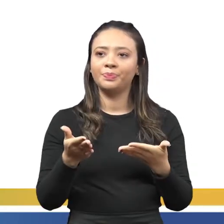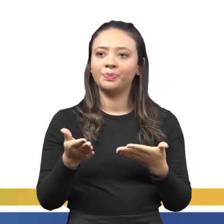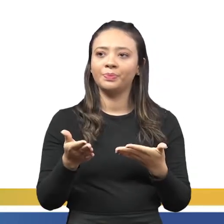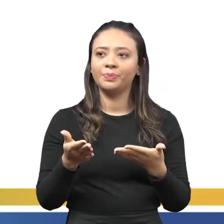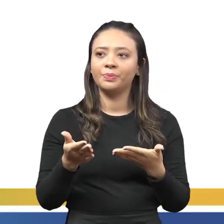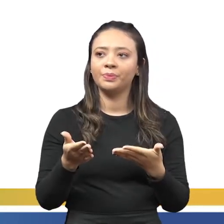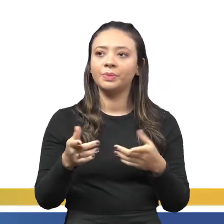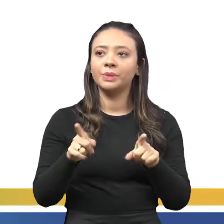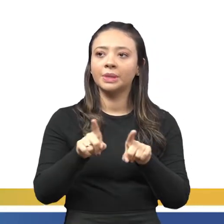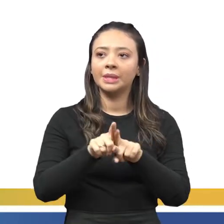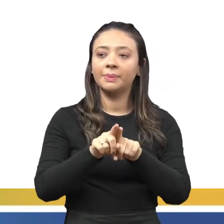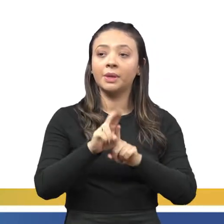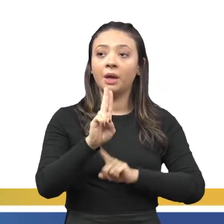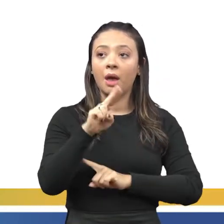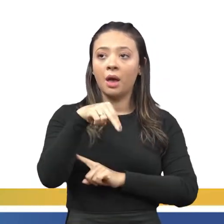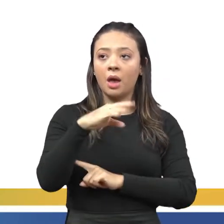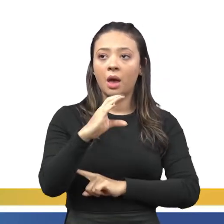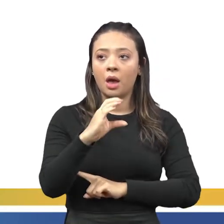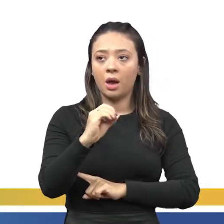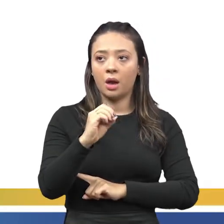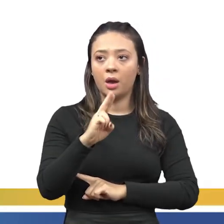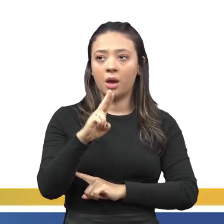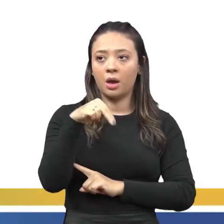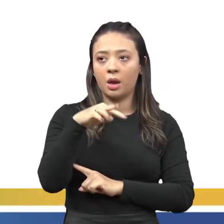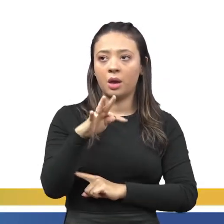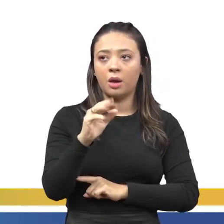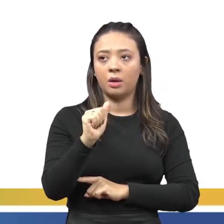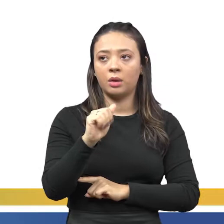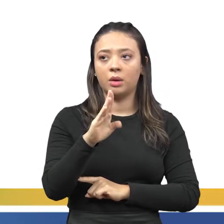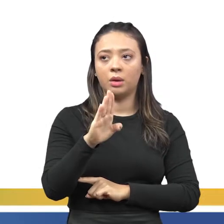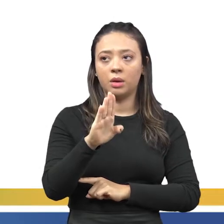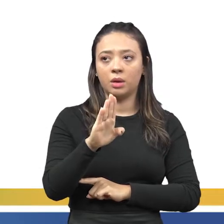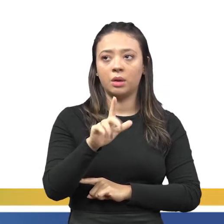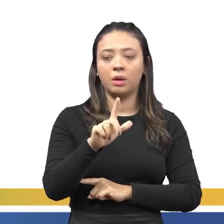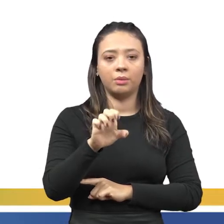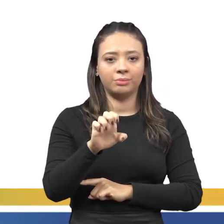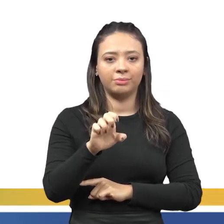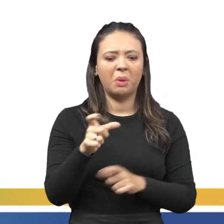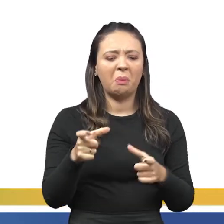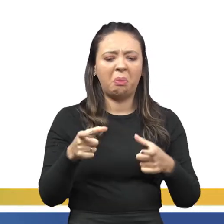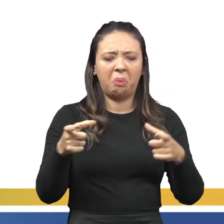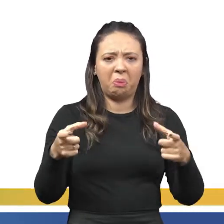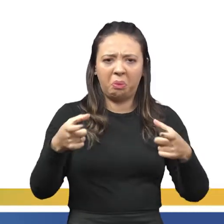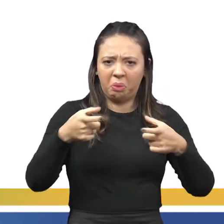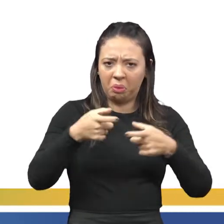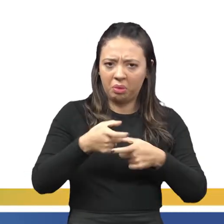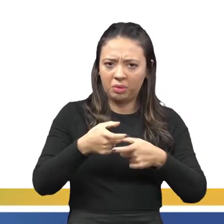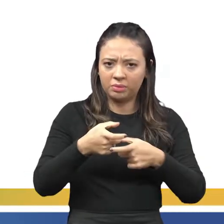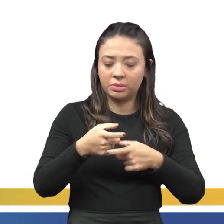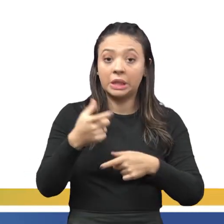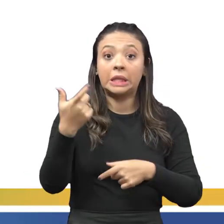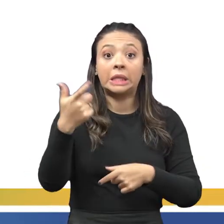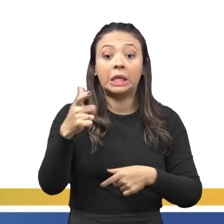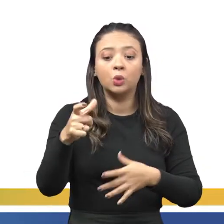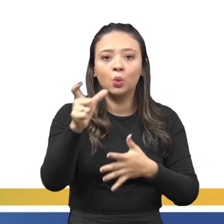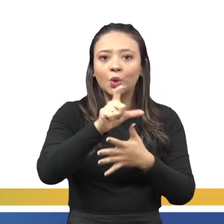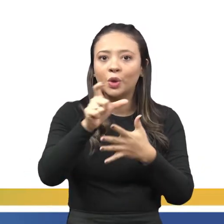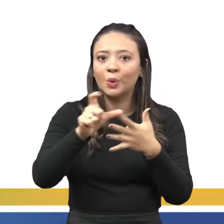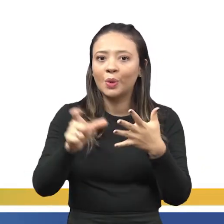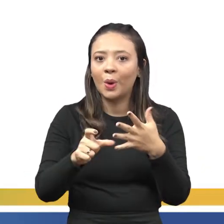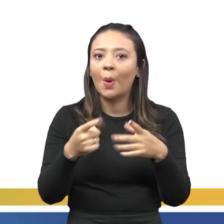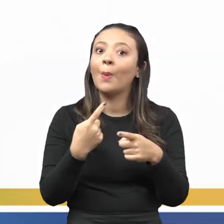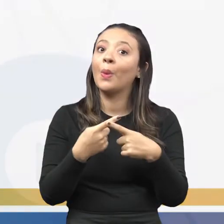ou uncountable nouns, eles são uma minoria e não têm plural justamente por não poderem ser